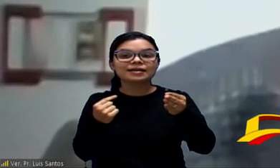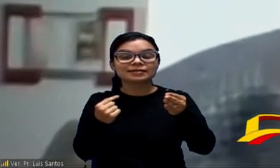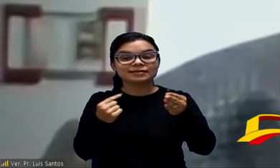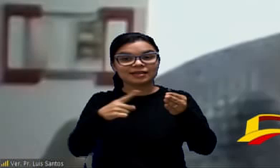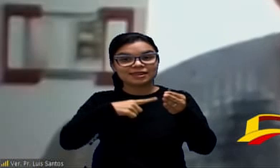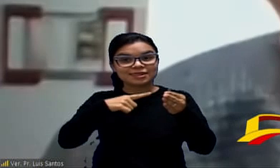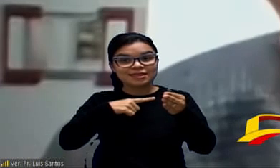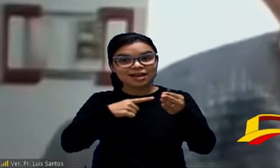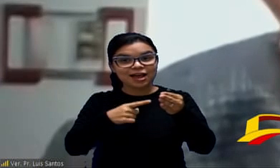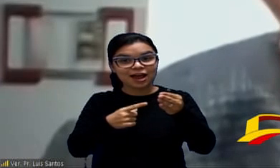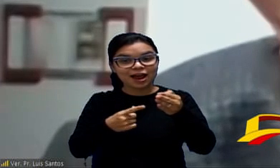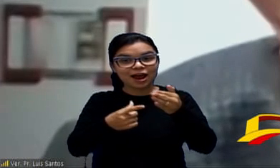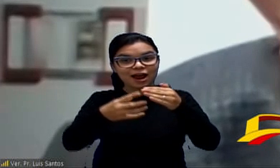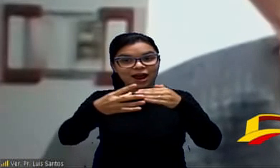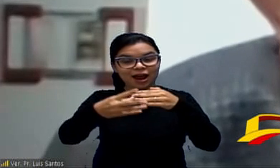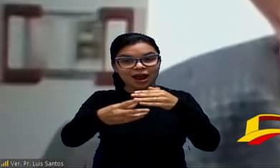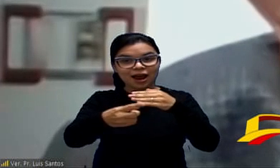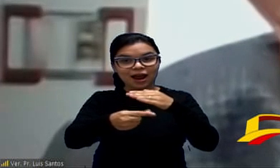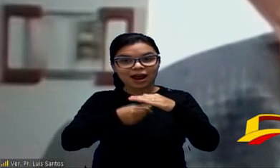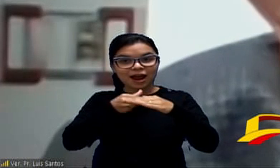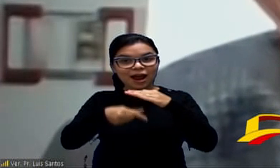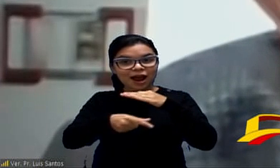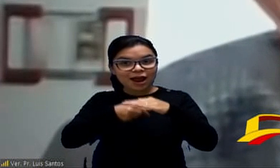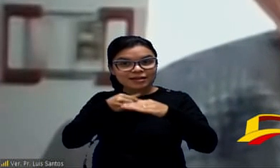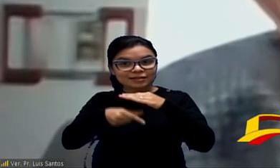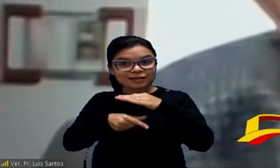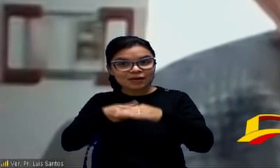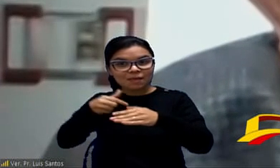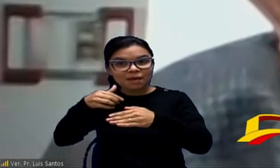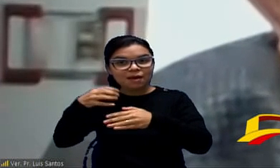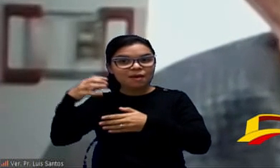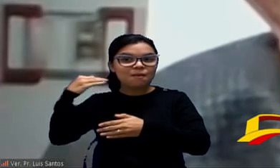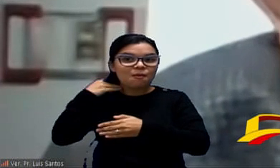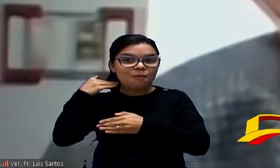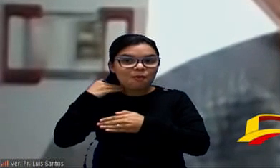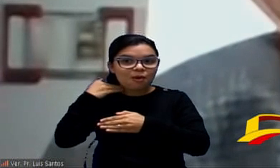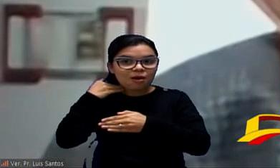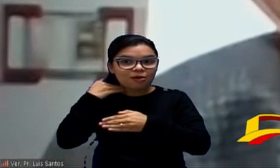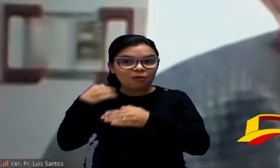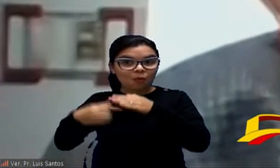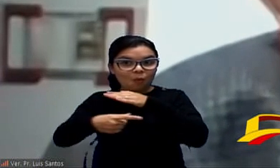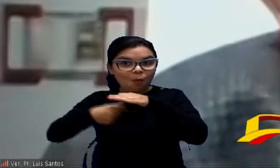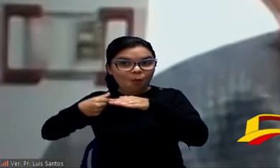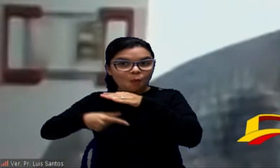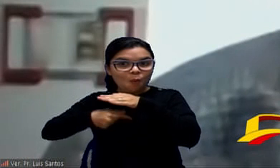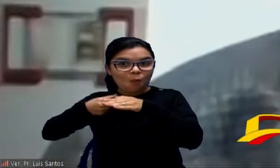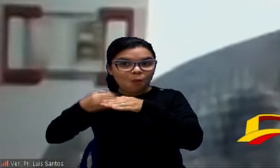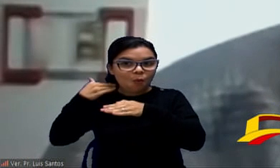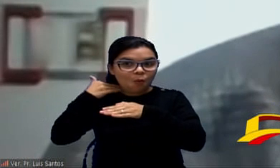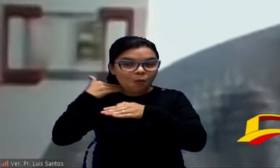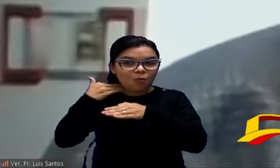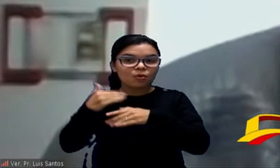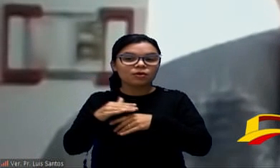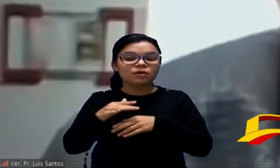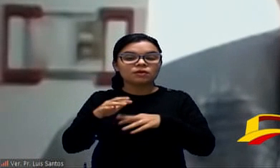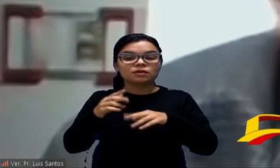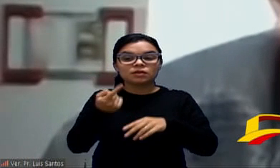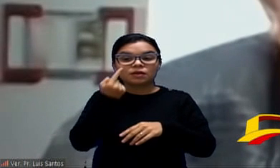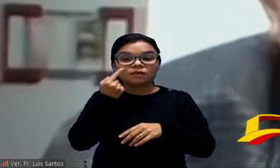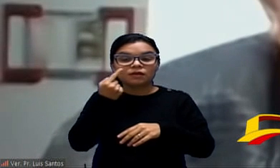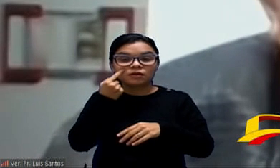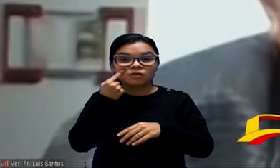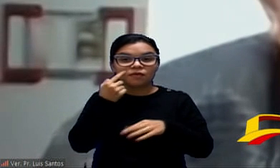lucrado. E como é que se consegue isso? Como fizeram? Eu estava vendo aqui caixas ou caixas